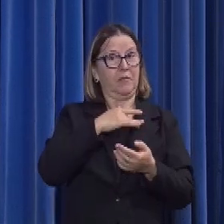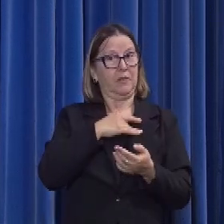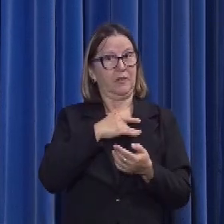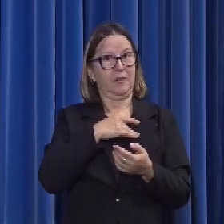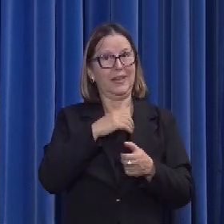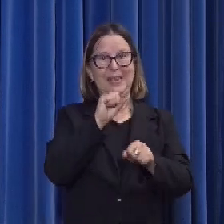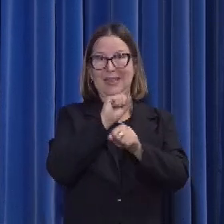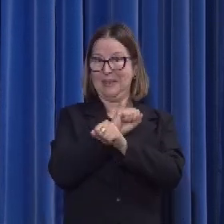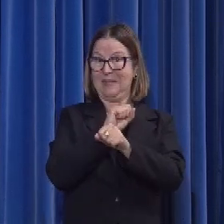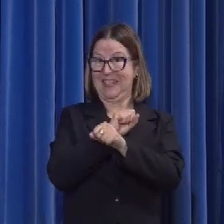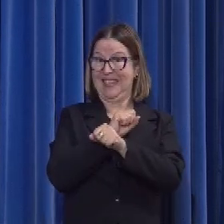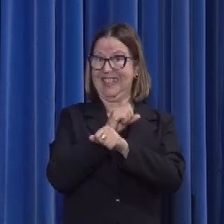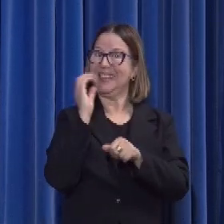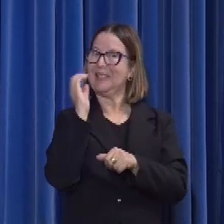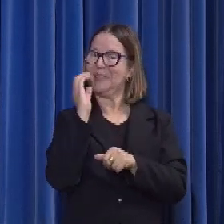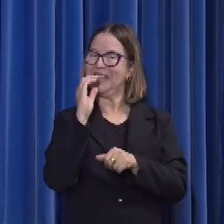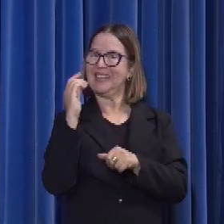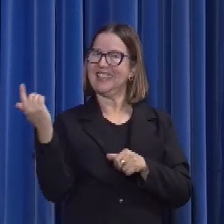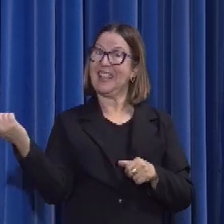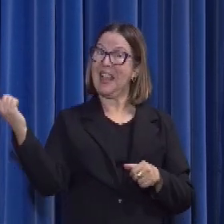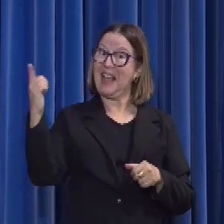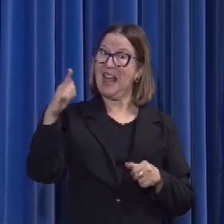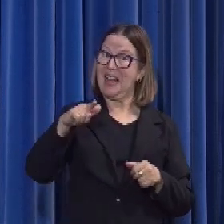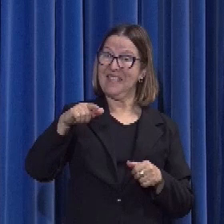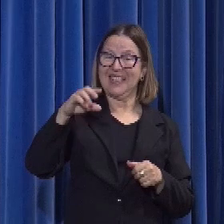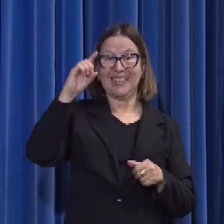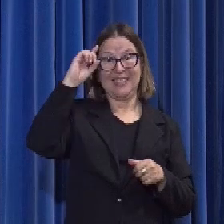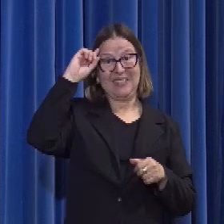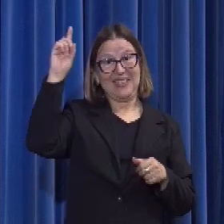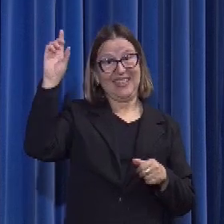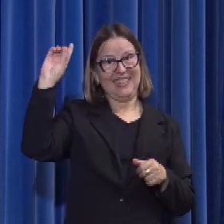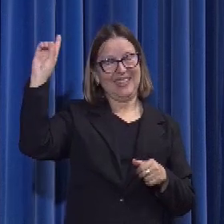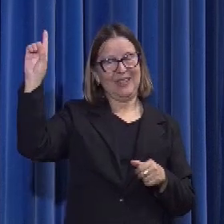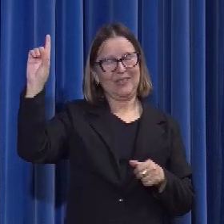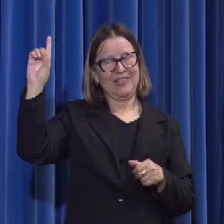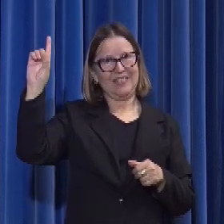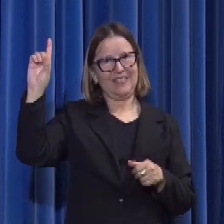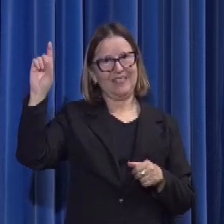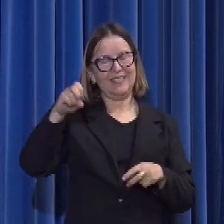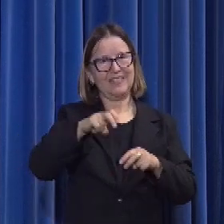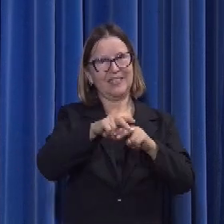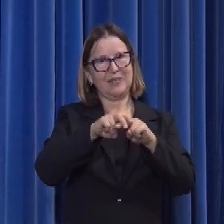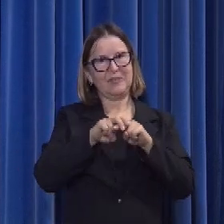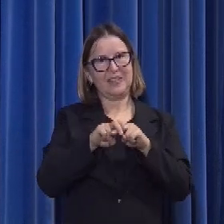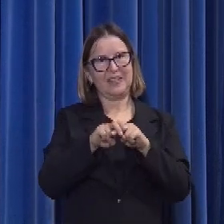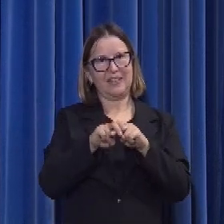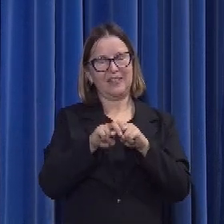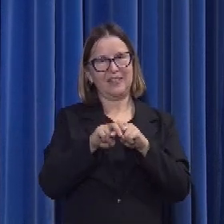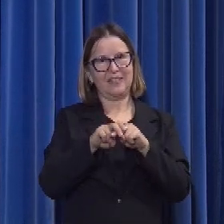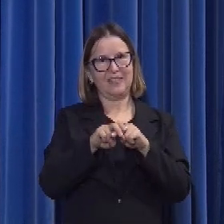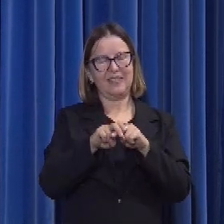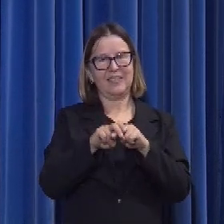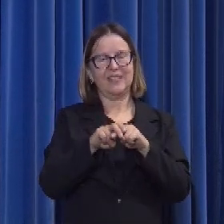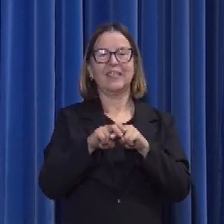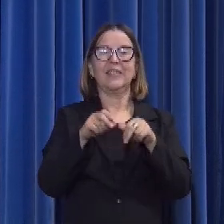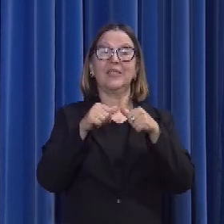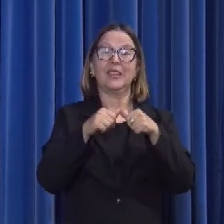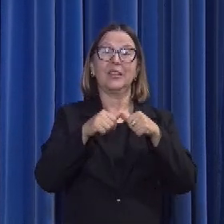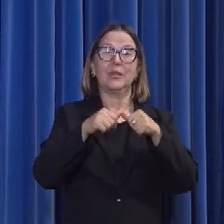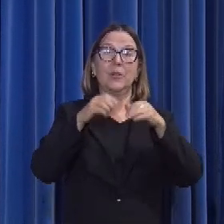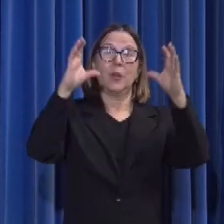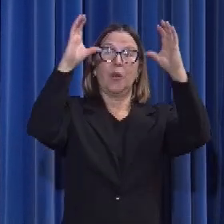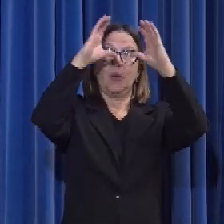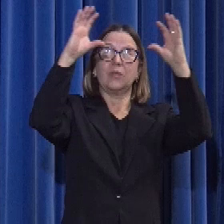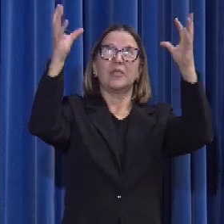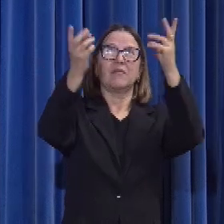e apressando a vinda do dia de Deus, por causa da qual os céus incendiados serão desfeitos,